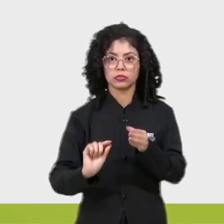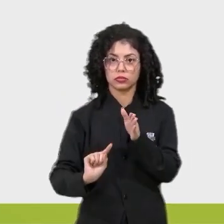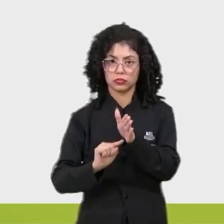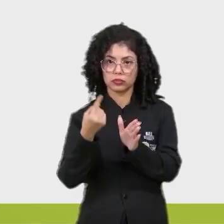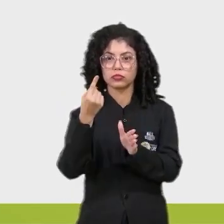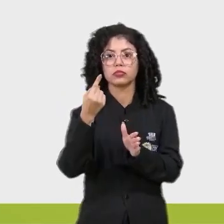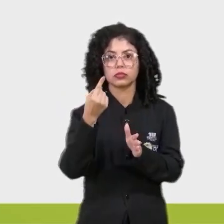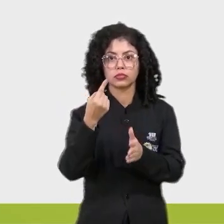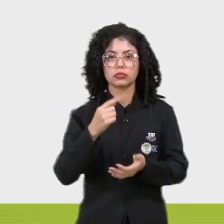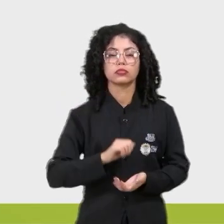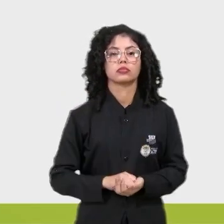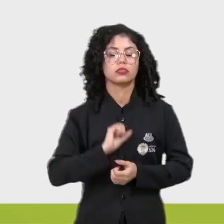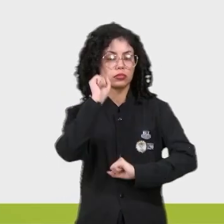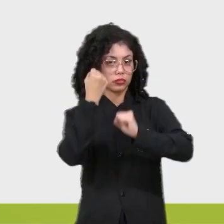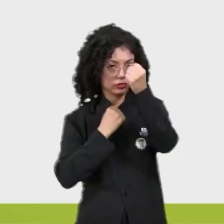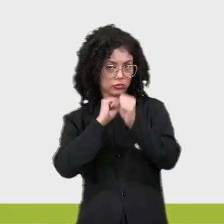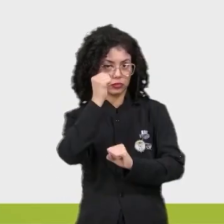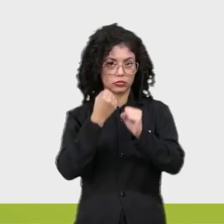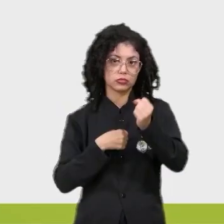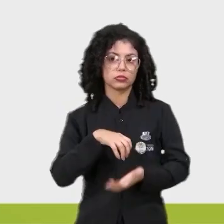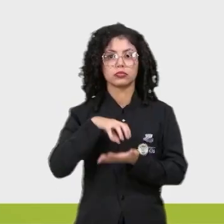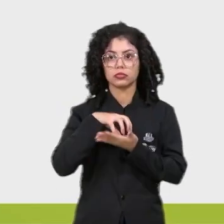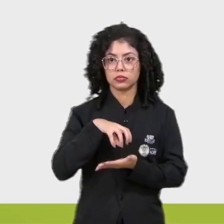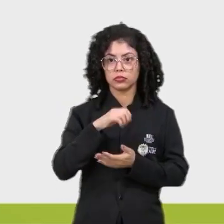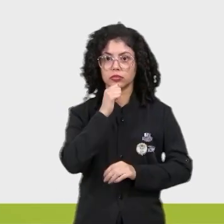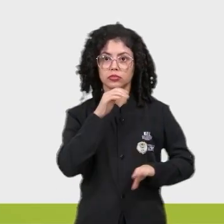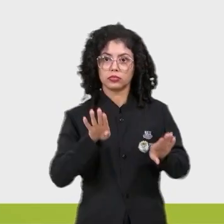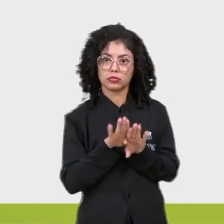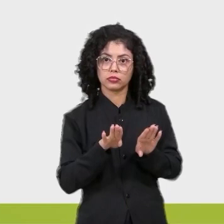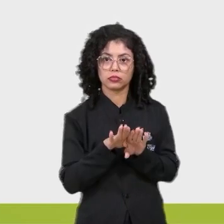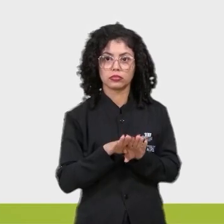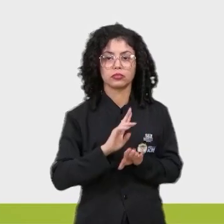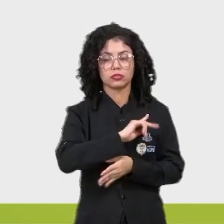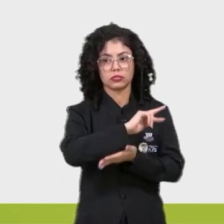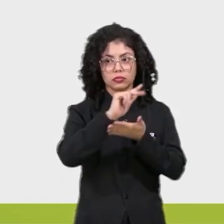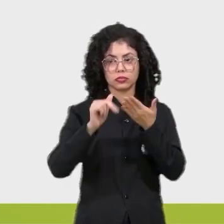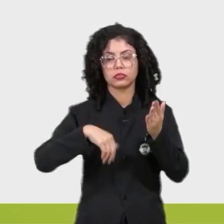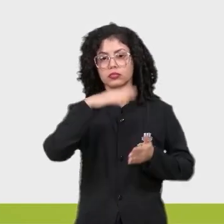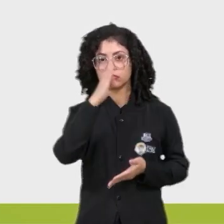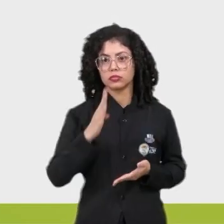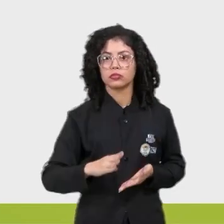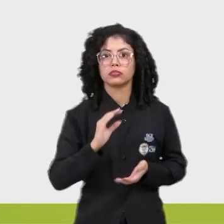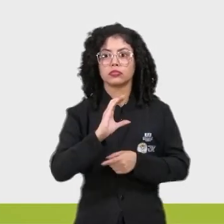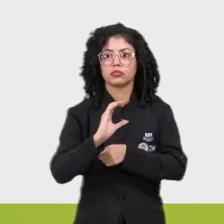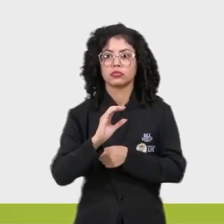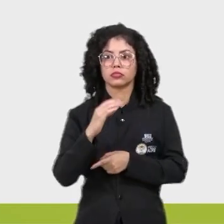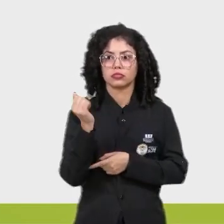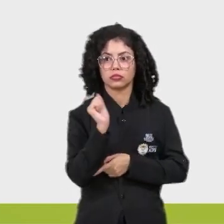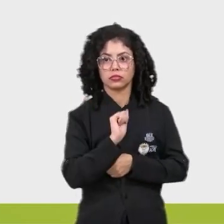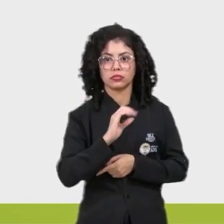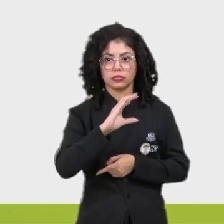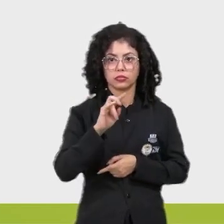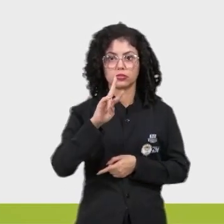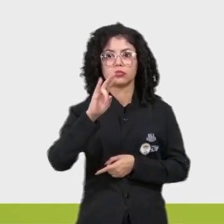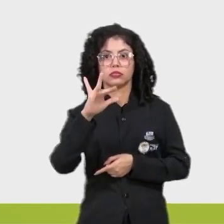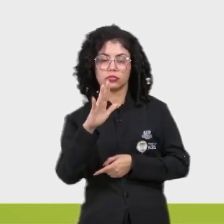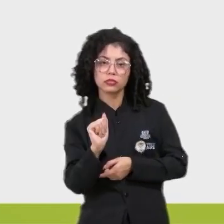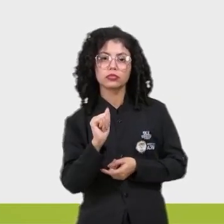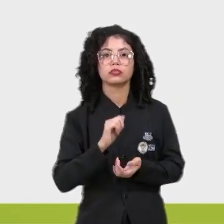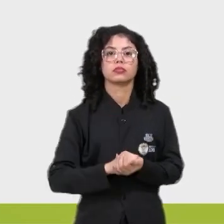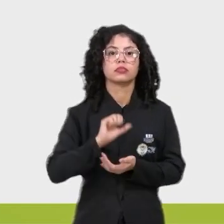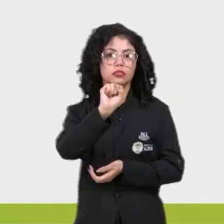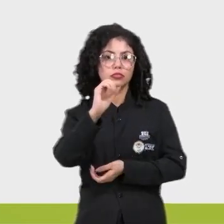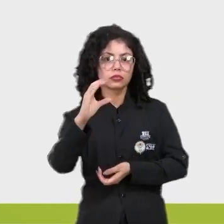atividade econômica a indústria do turismo. Então, temos várias no Brasil, né? Caldas Novas, temos Florianópolis aí em Santa